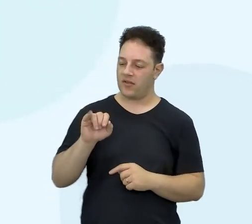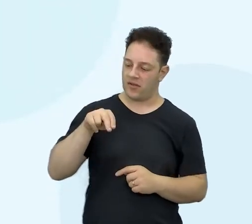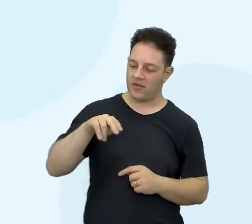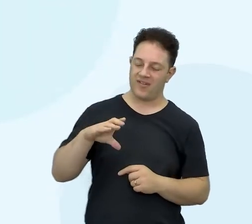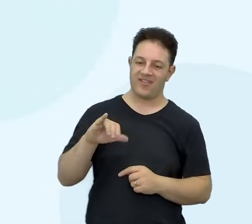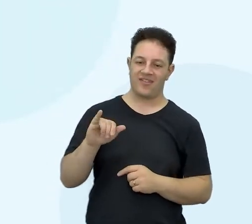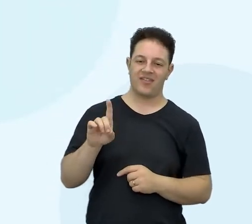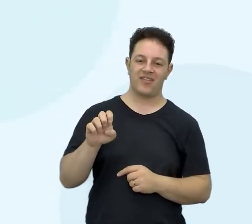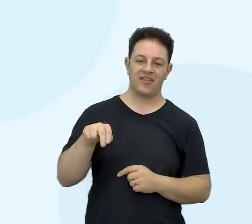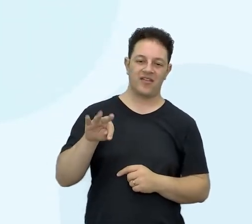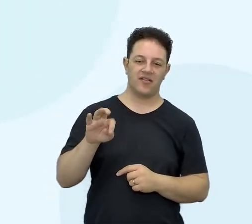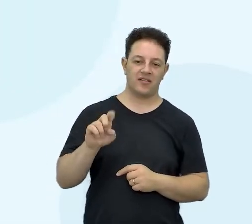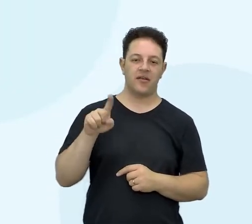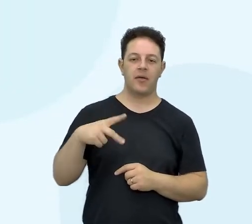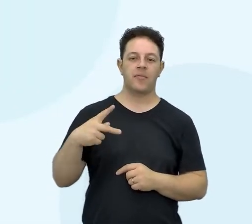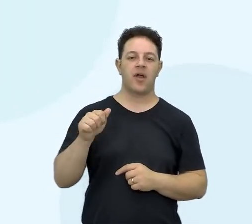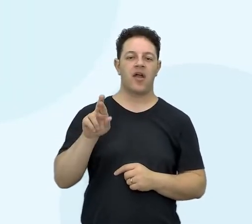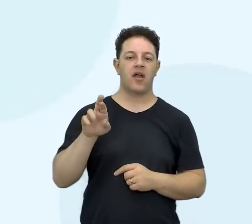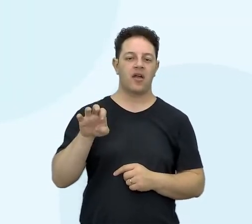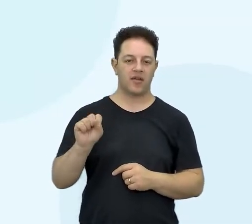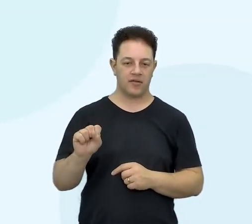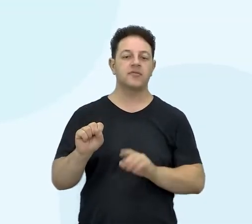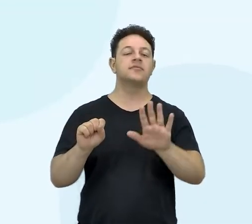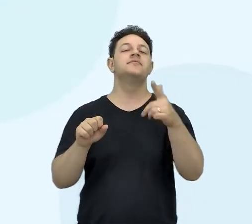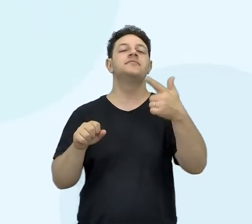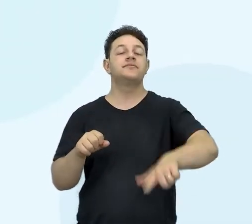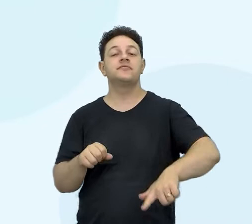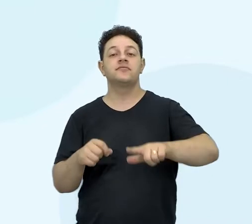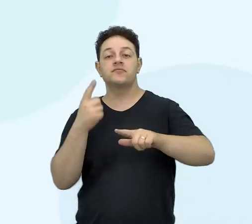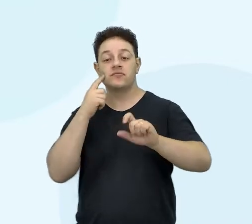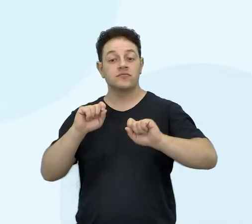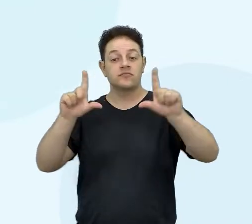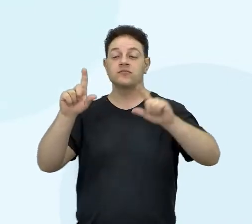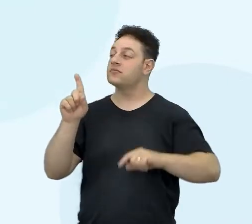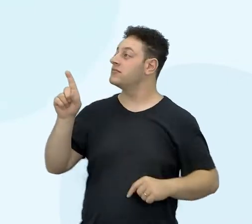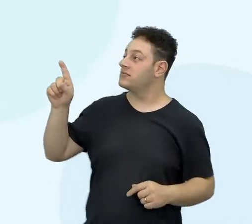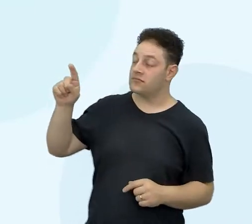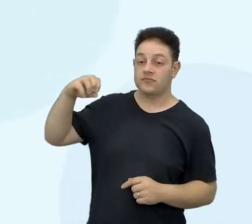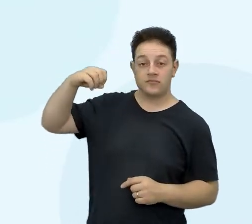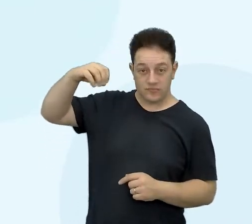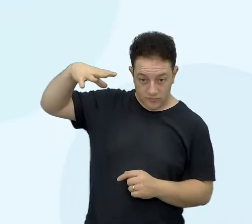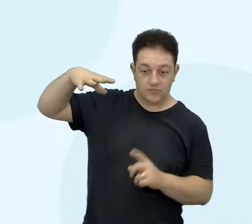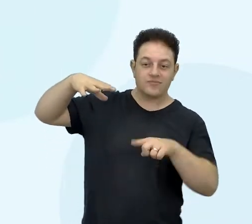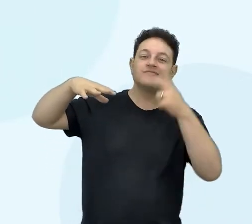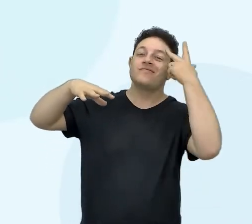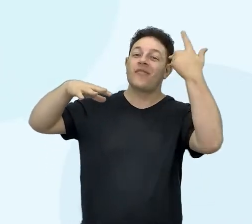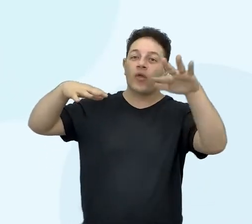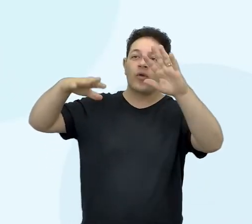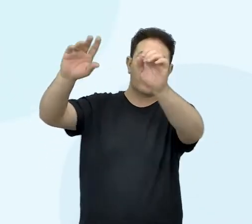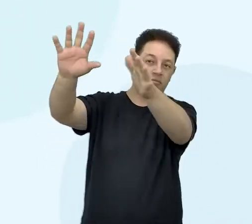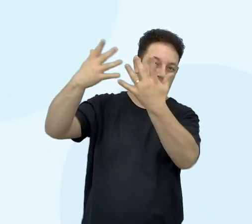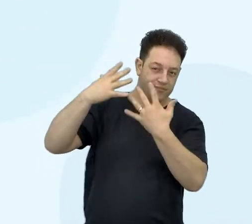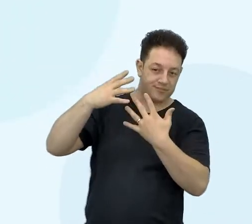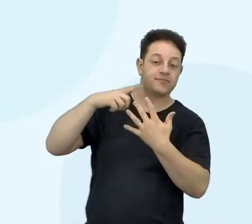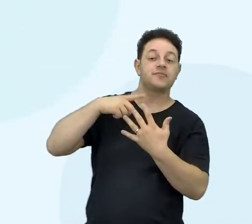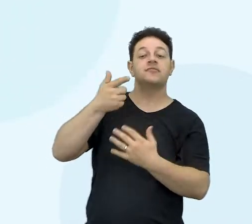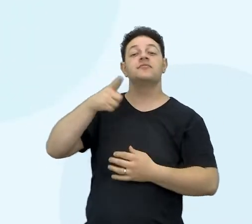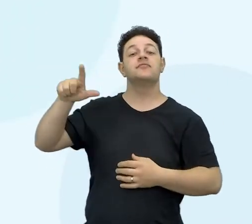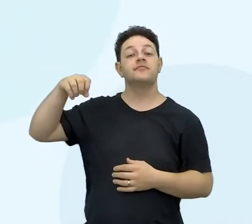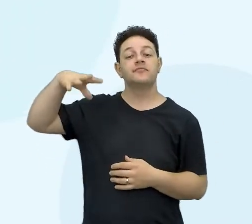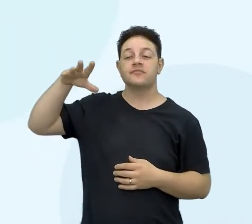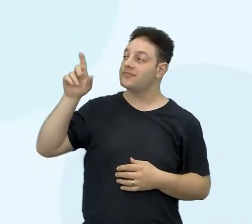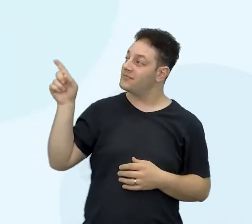Antares, né? Que a gente já vai ver daqui a pouquinho. Também devemos destacar, além da iluminação natural, a